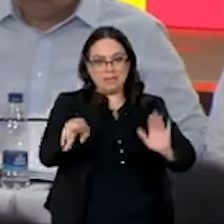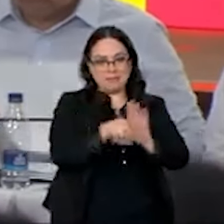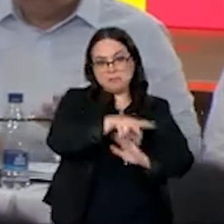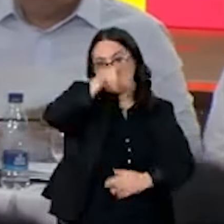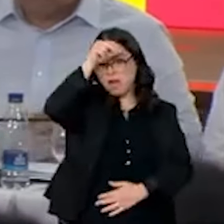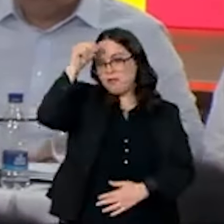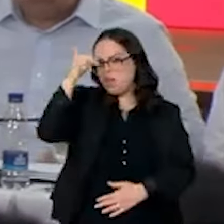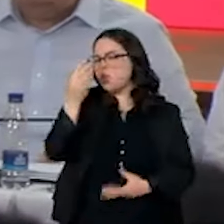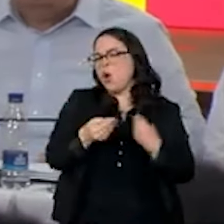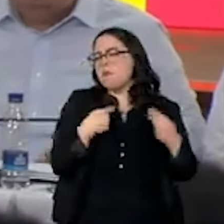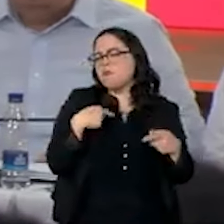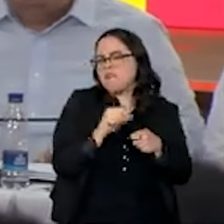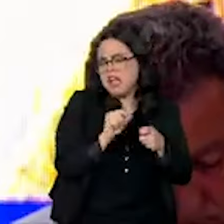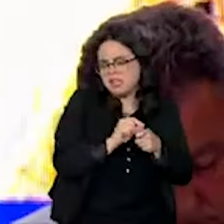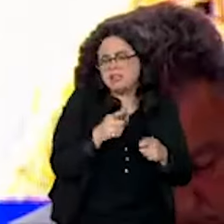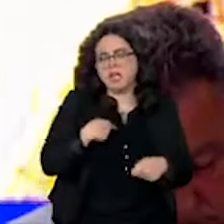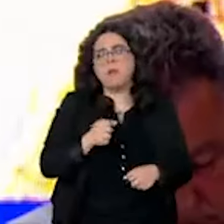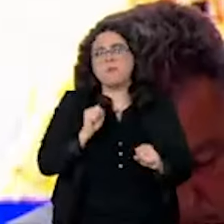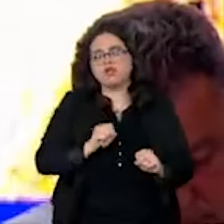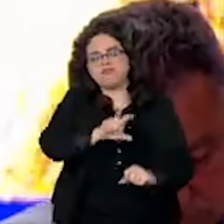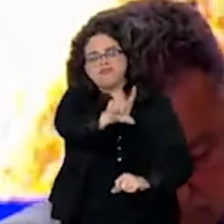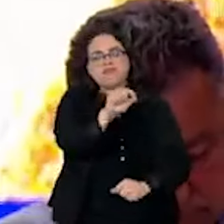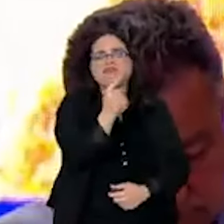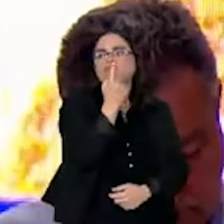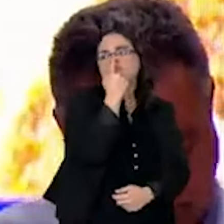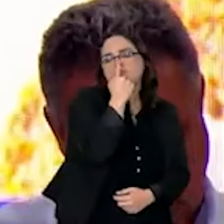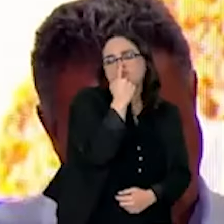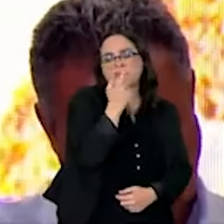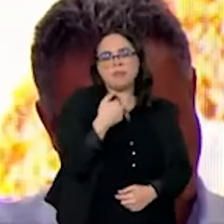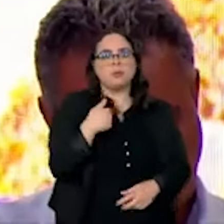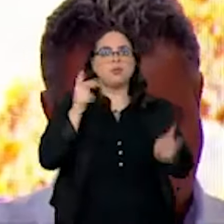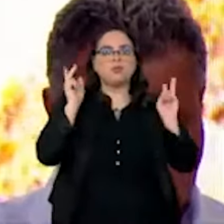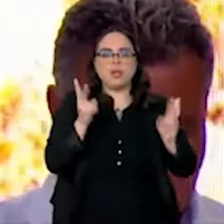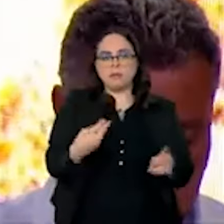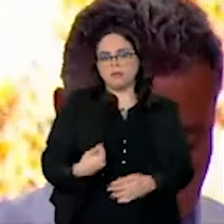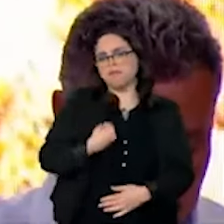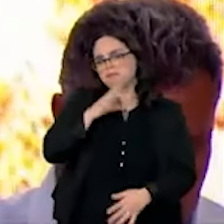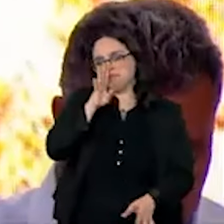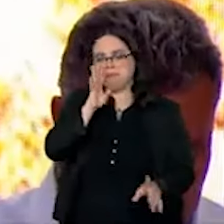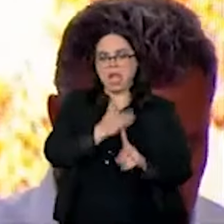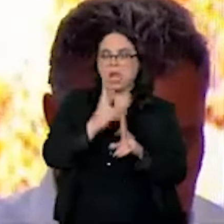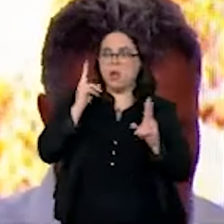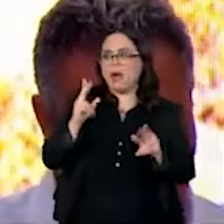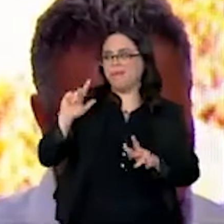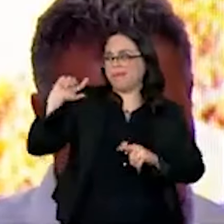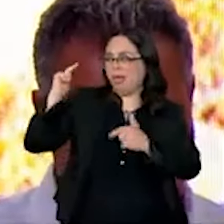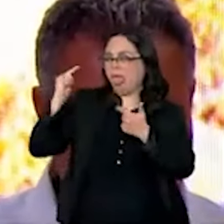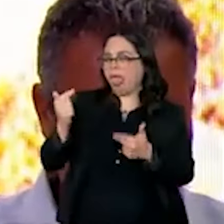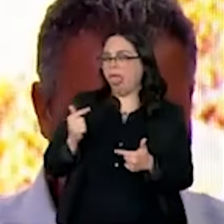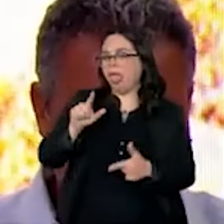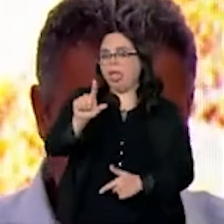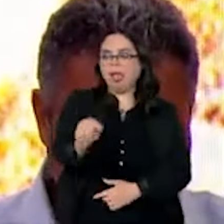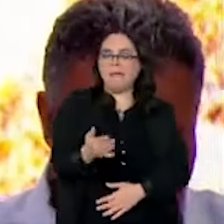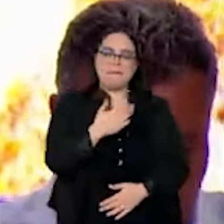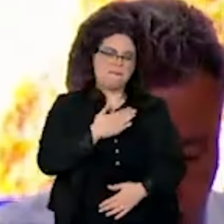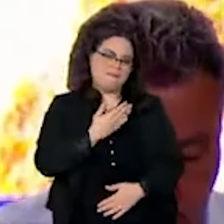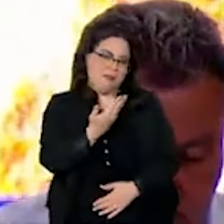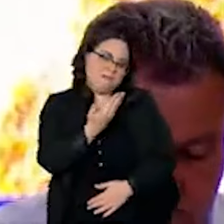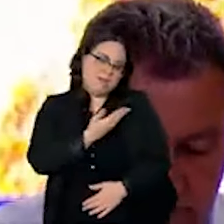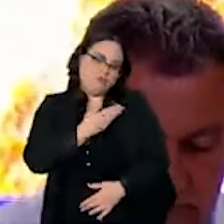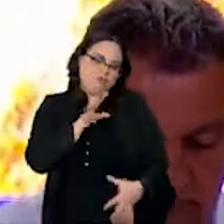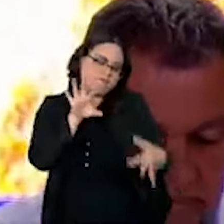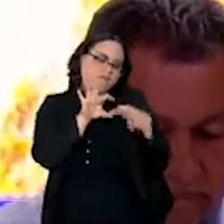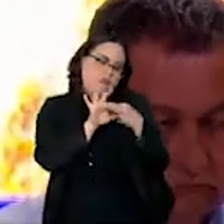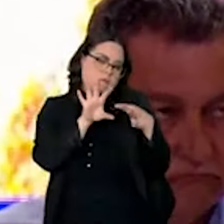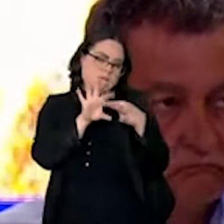prefeitos. Eu poderia simplesmente fazer o que sempre se fez nesse país. Escolher os meus prefeitos amigos,